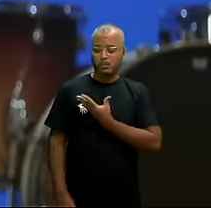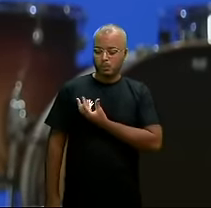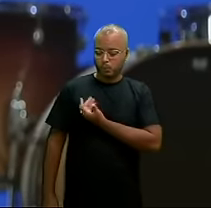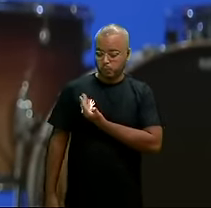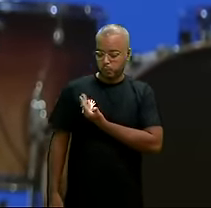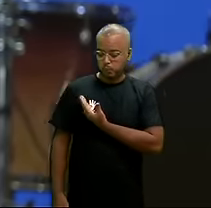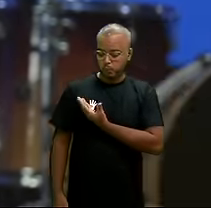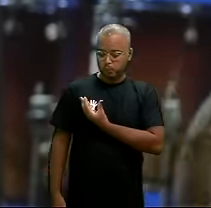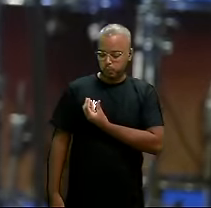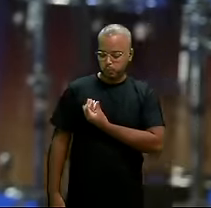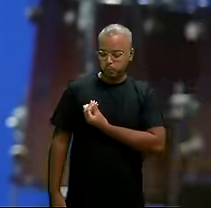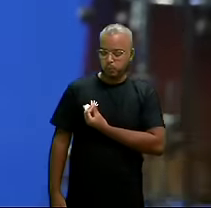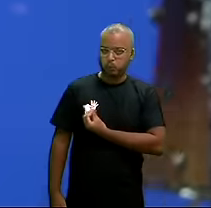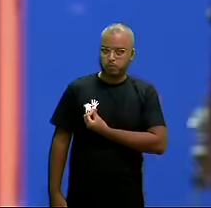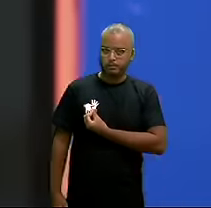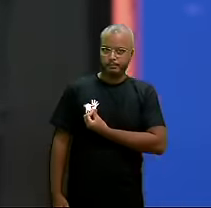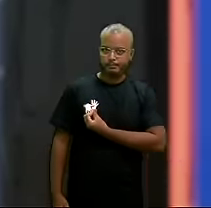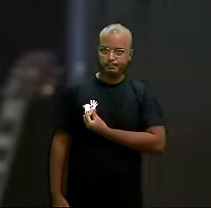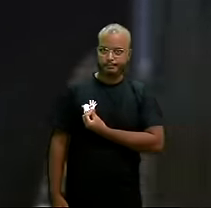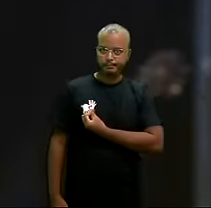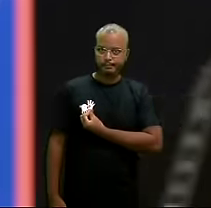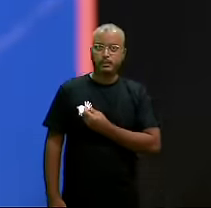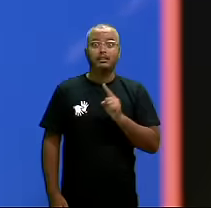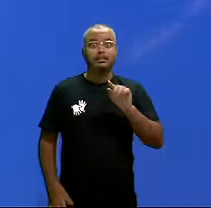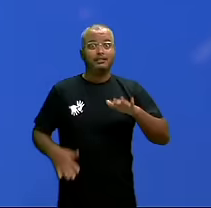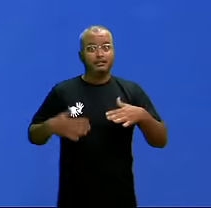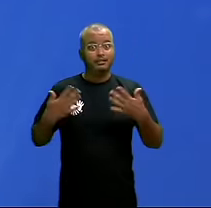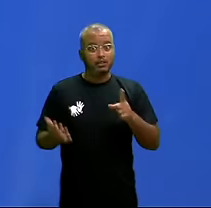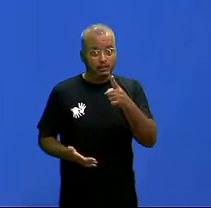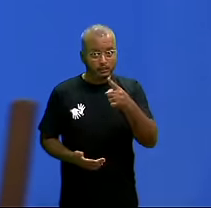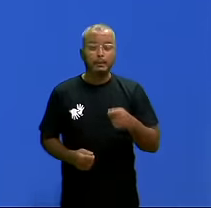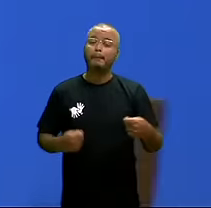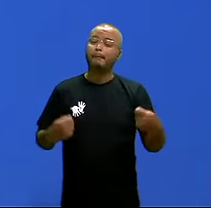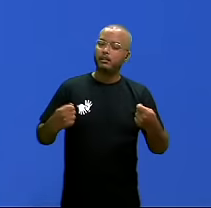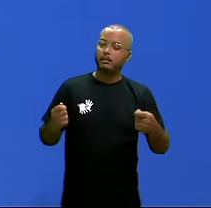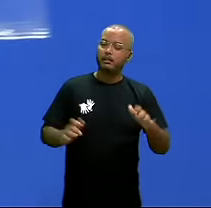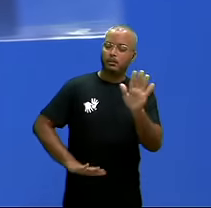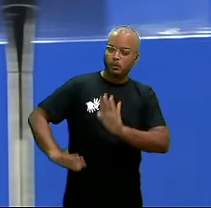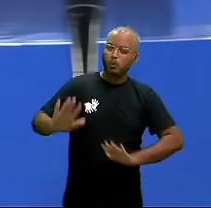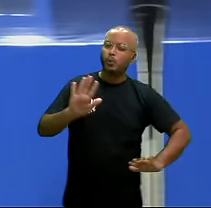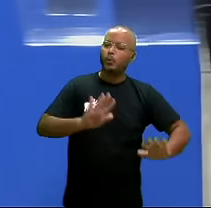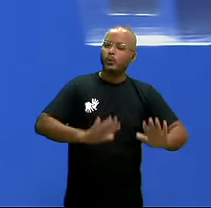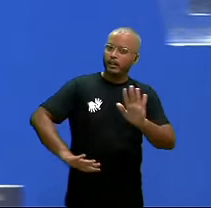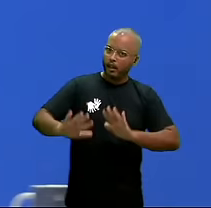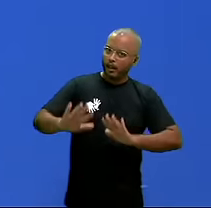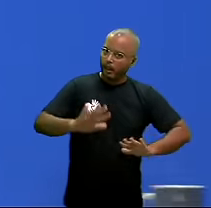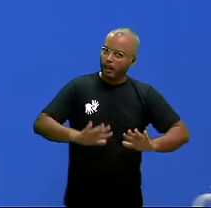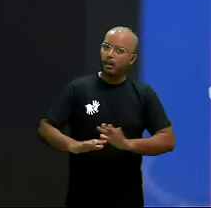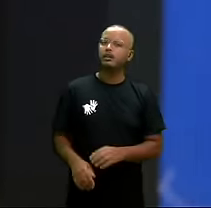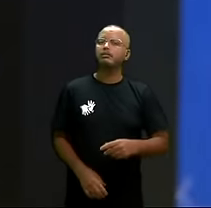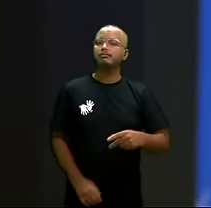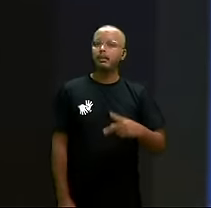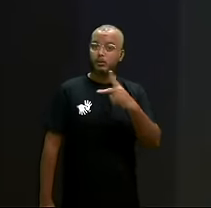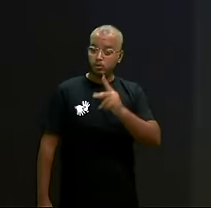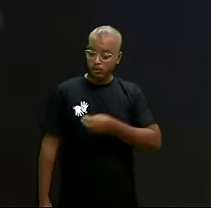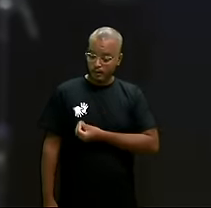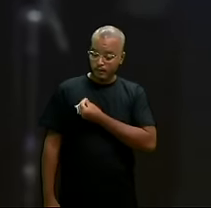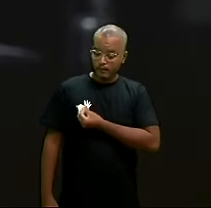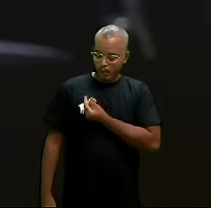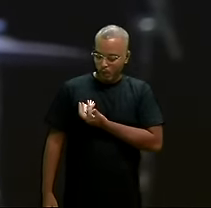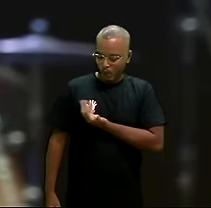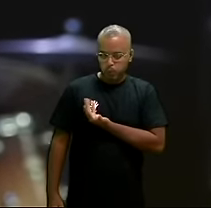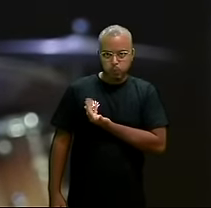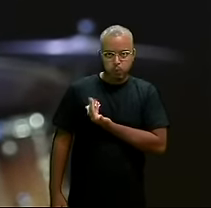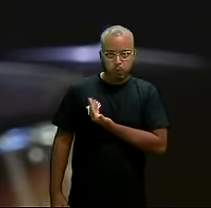você. A chama para manter acesa é você. É uma responsabilidade muito grande. Será que você pode olhar para alguém que está perto de você e diga assim: ou tu acende